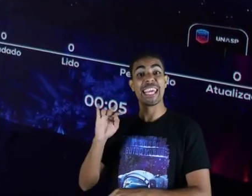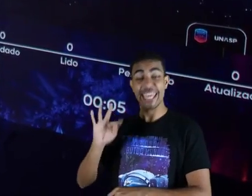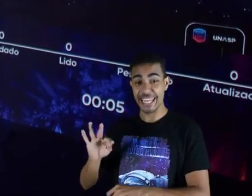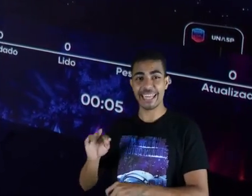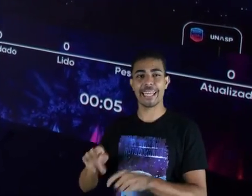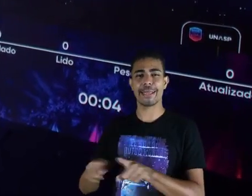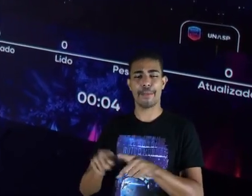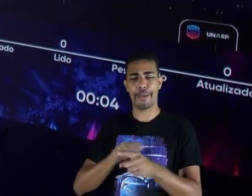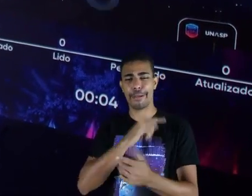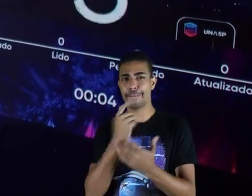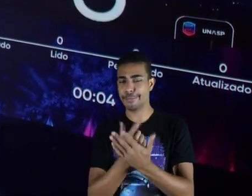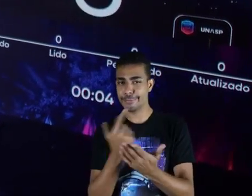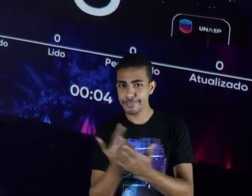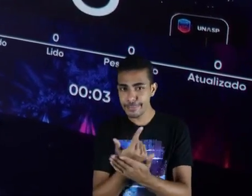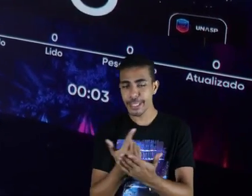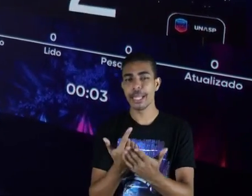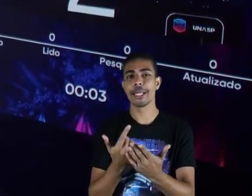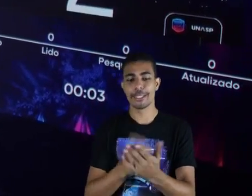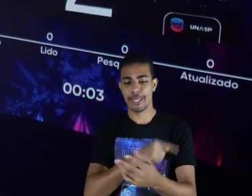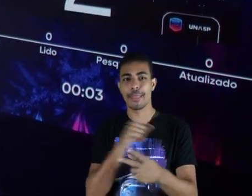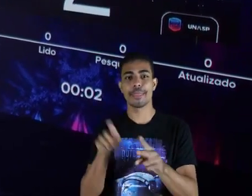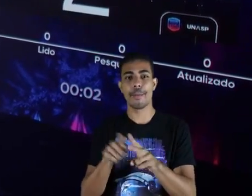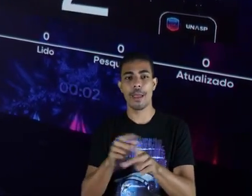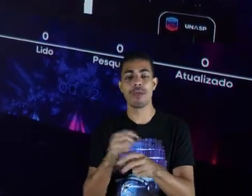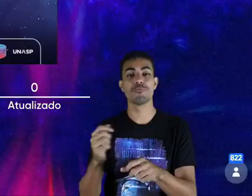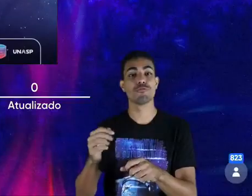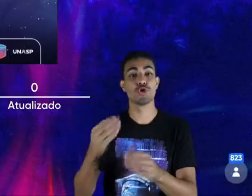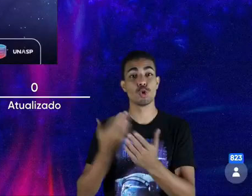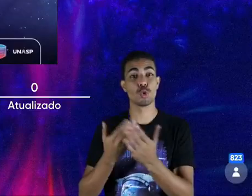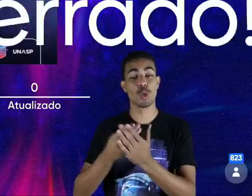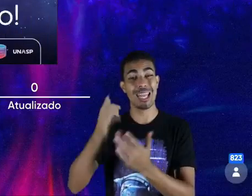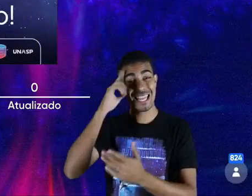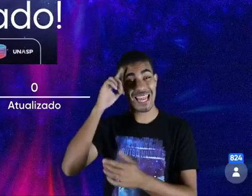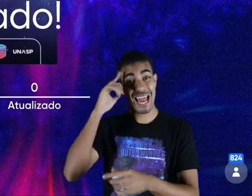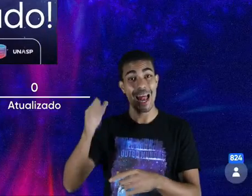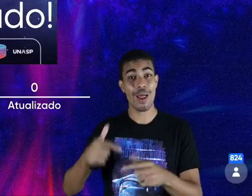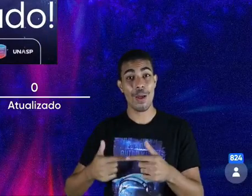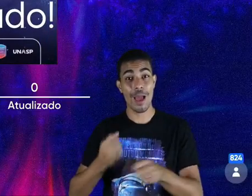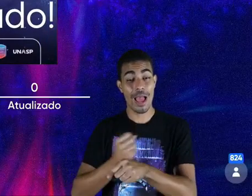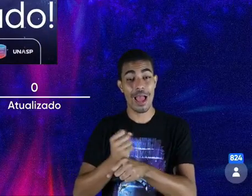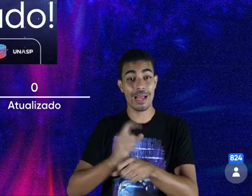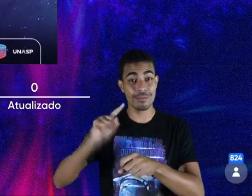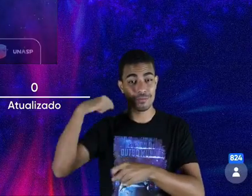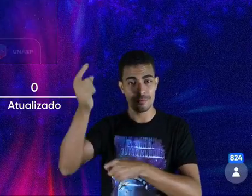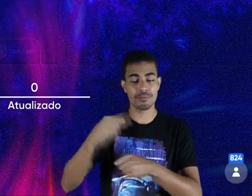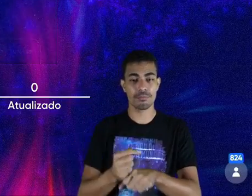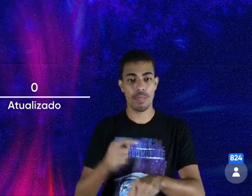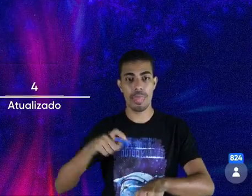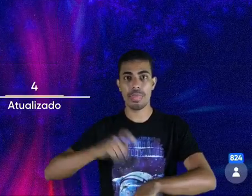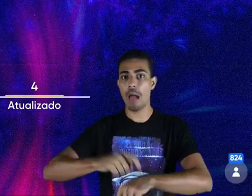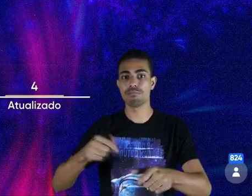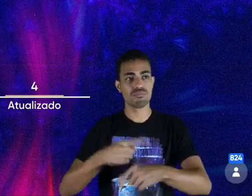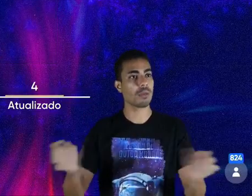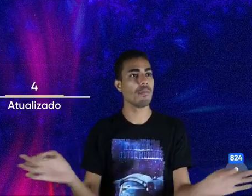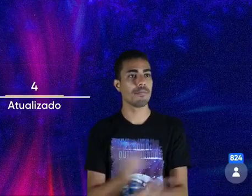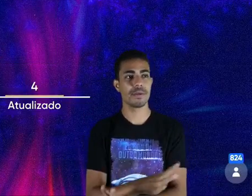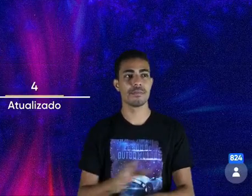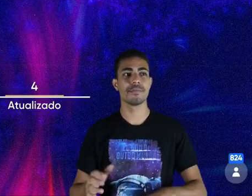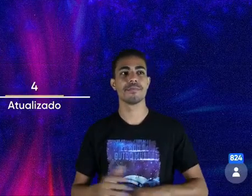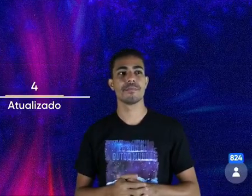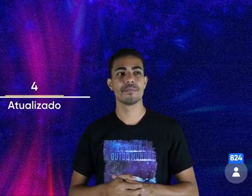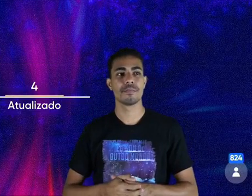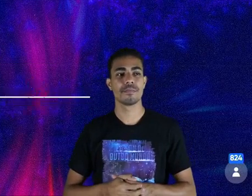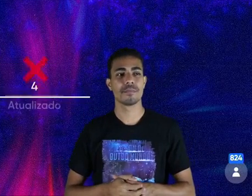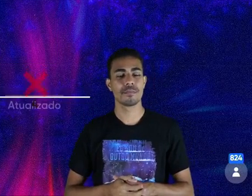lição da Escola Sabatina e também a meditação do ano que vem. 3, 2, 1, valeu! Tempo encerrado, vamos então para